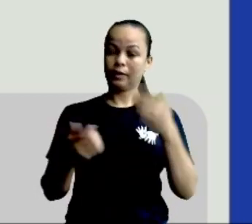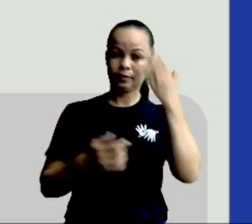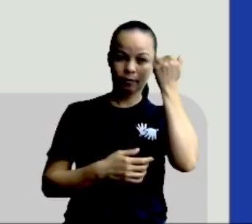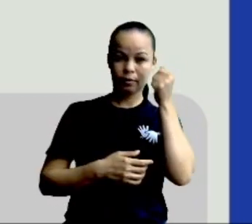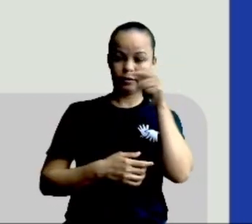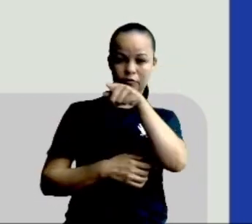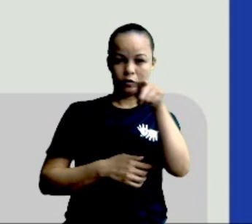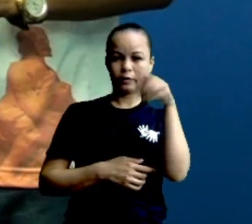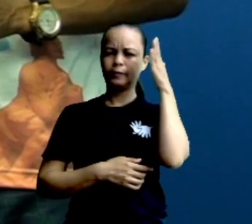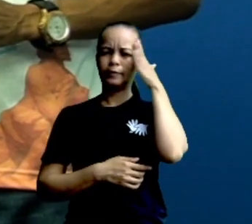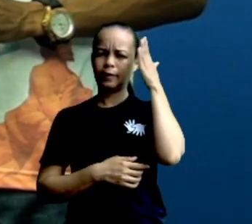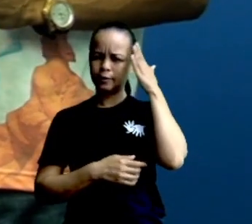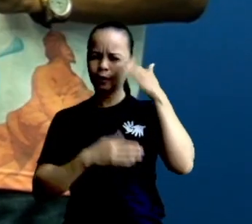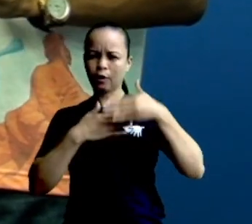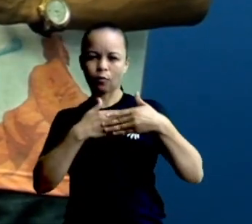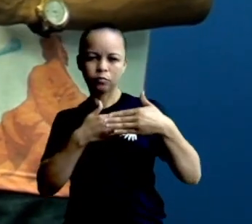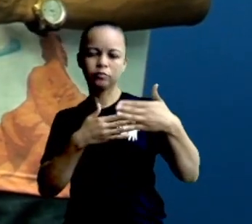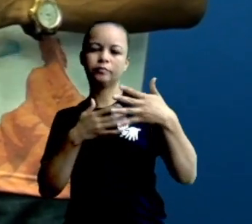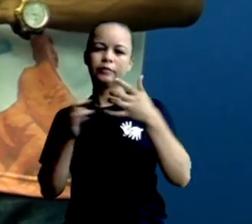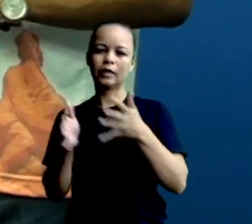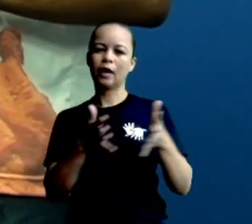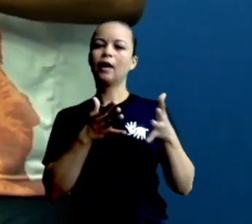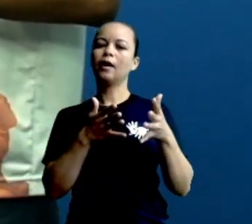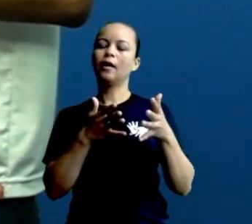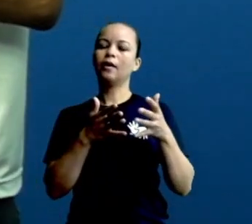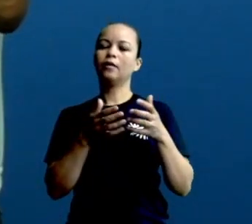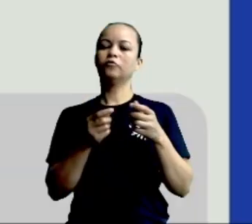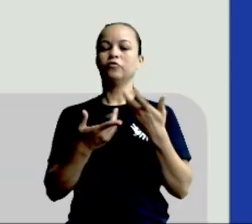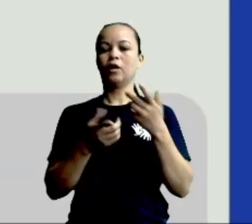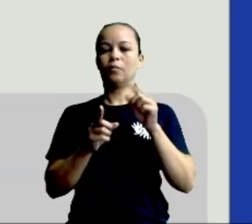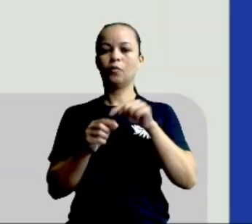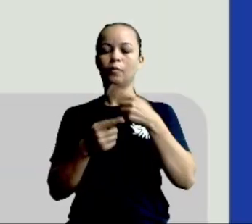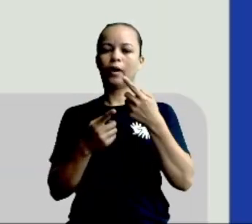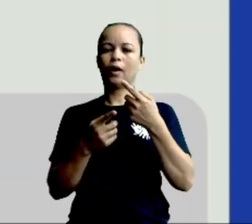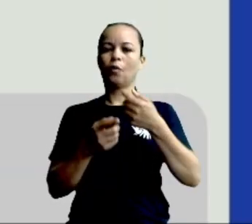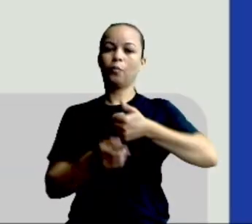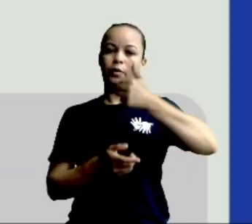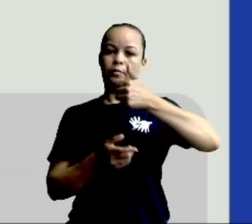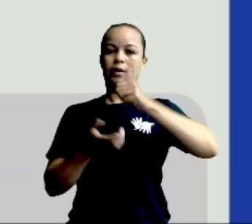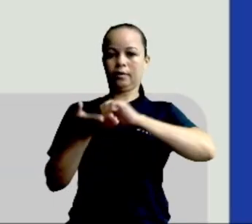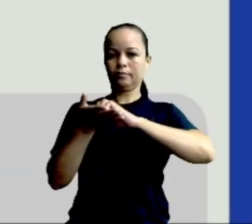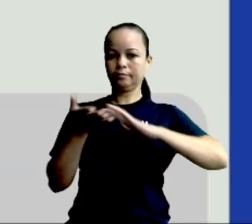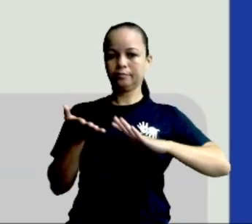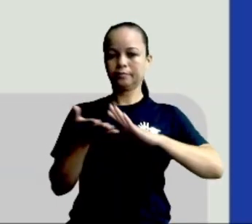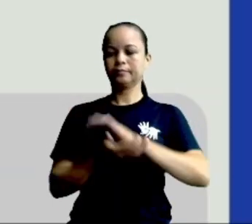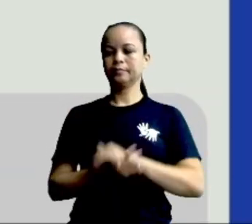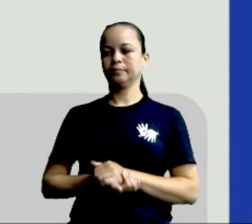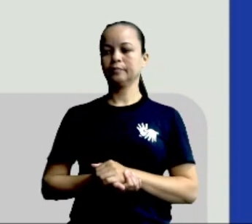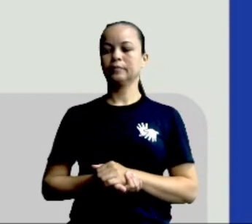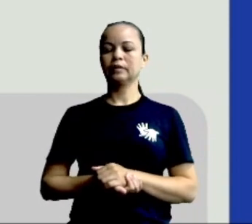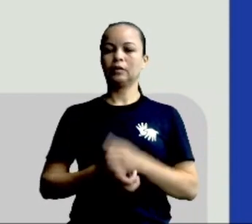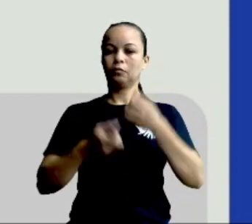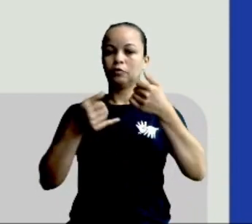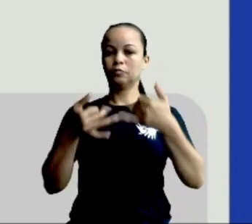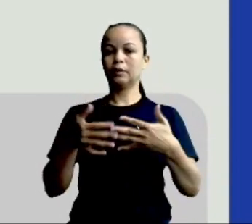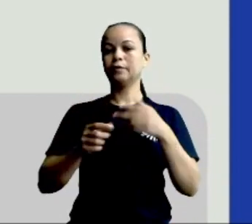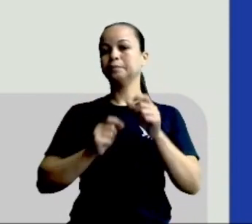vocês entenderam até aí, tranquilo? Vamos para um primeiro exercício. Diz assim, ó.